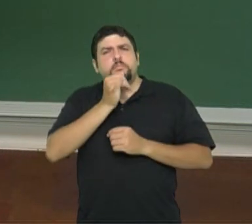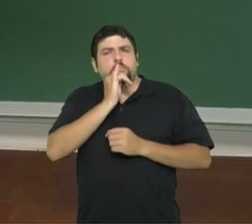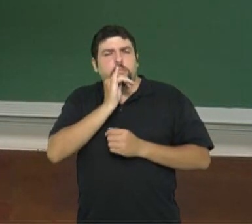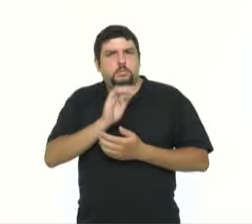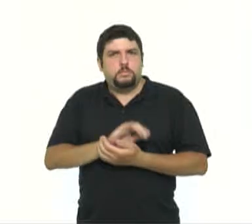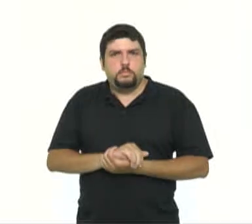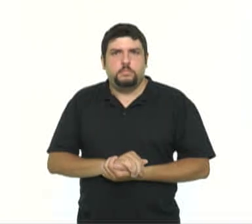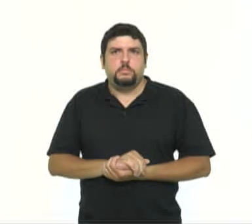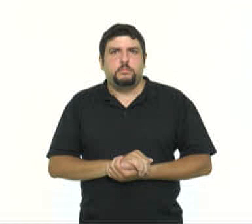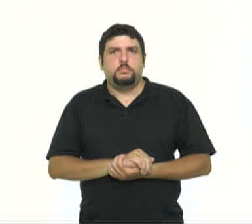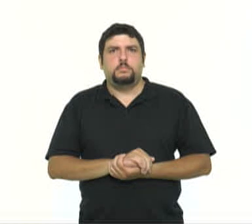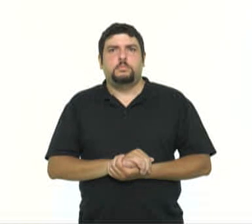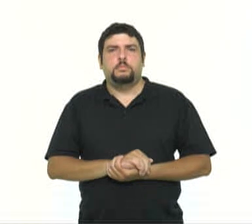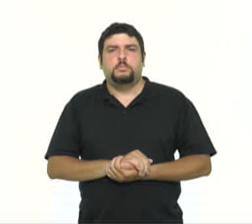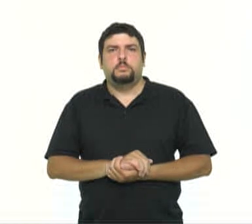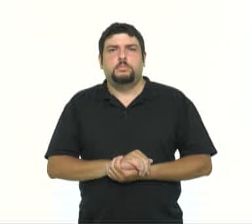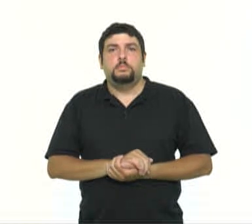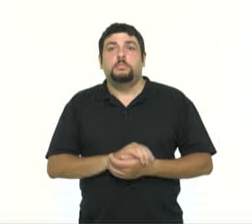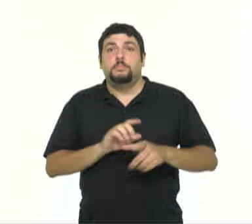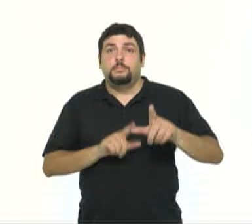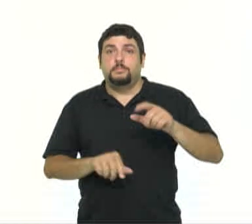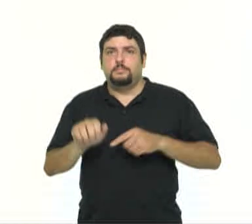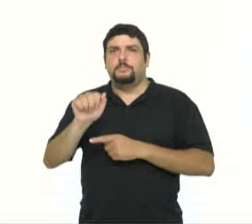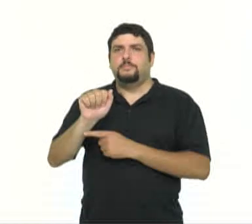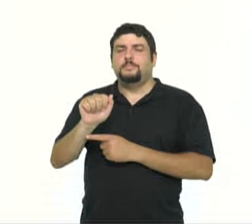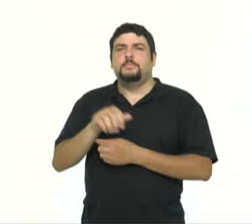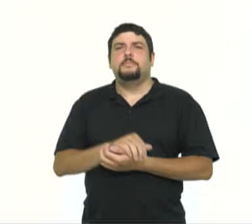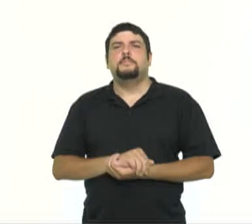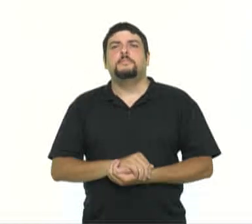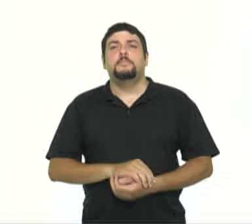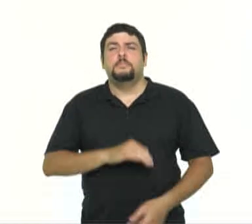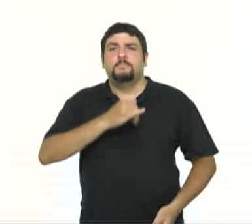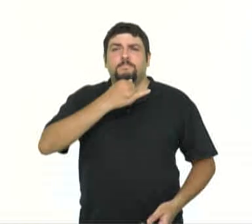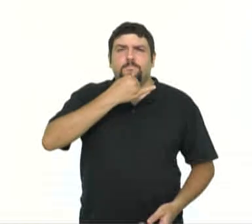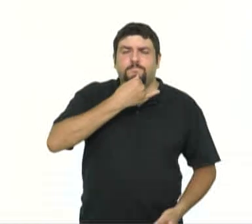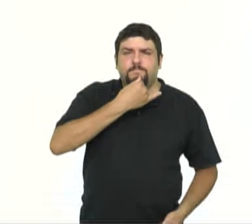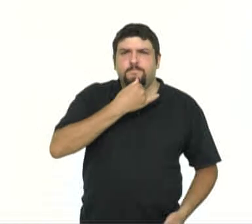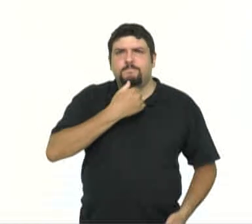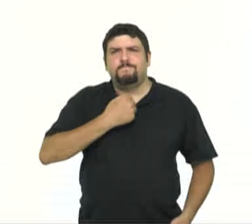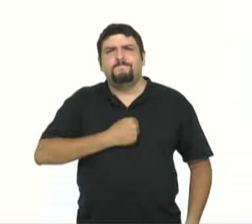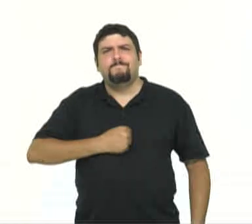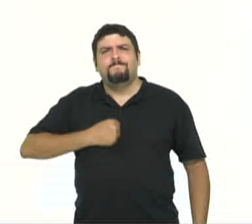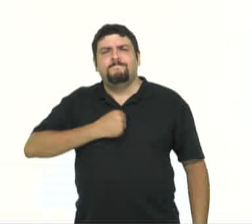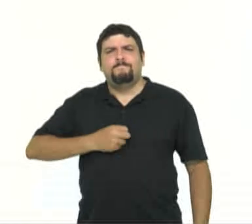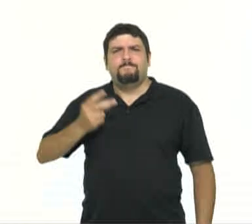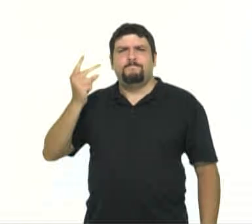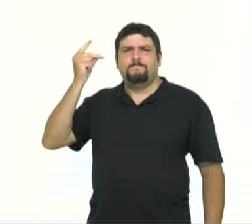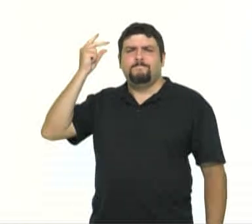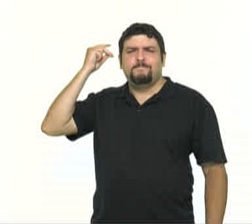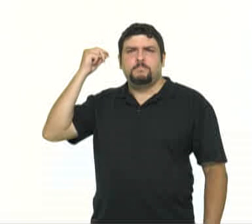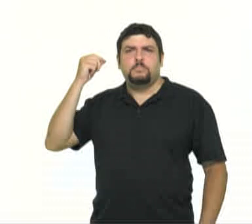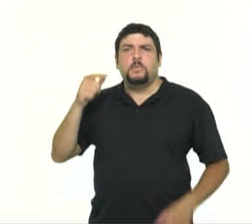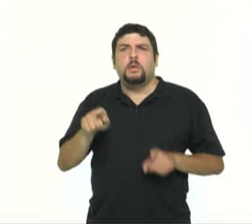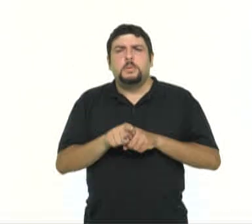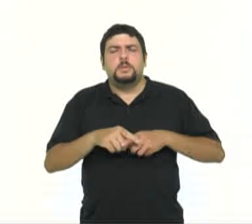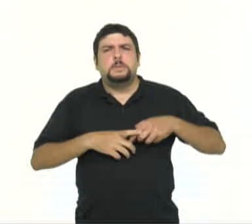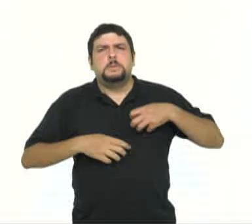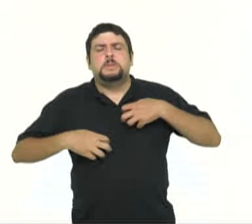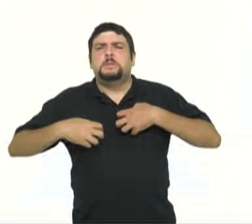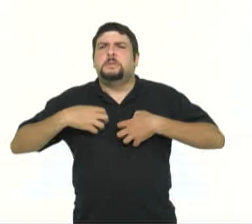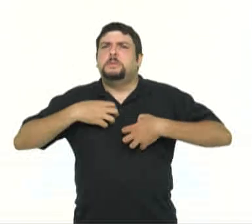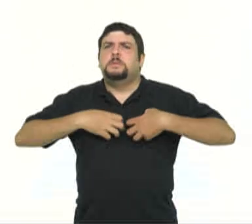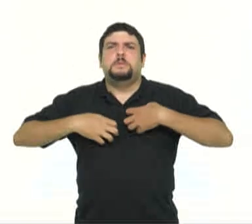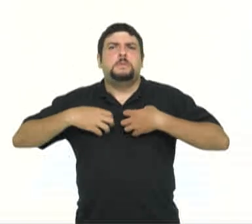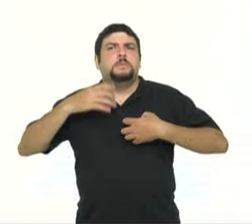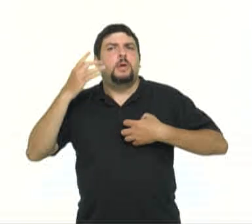comportamentos que são? Letra A tristeza, as saudades do passado, a presença de uma amargura que não se sabe bem de